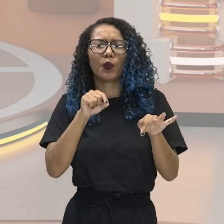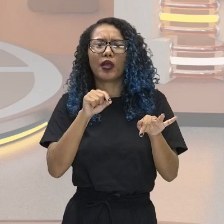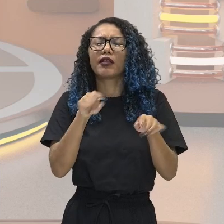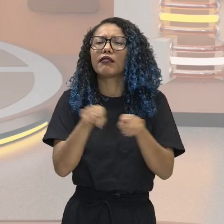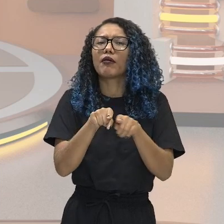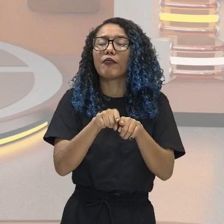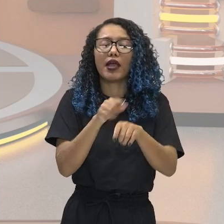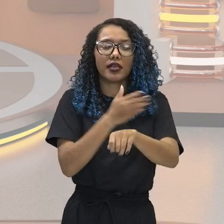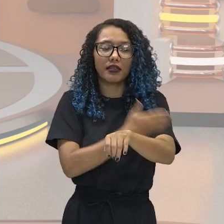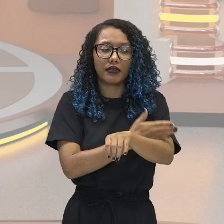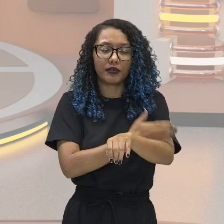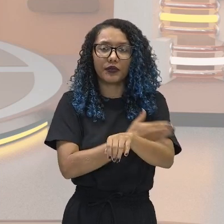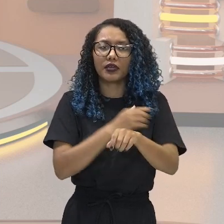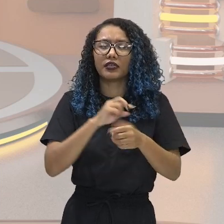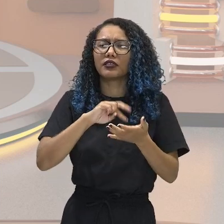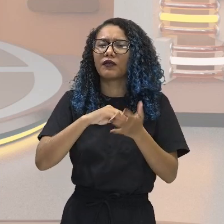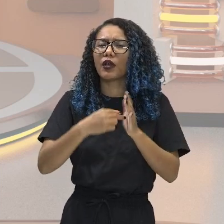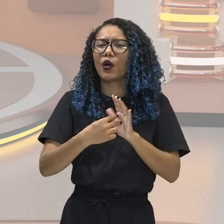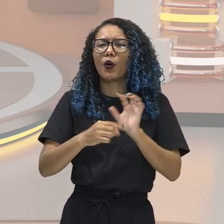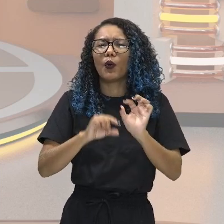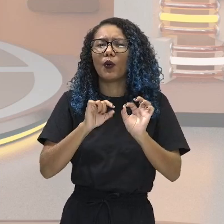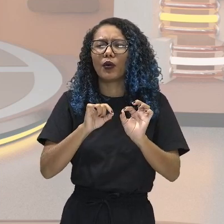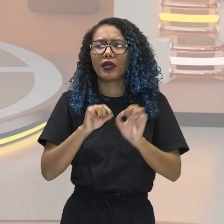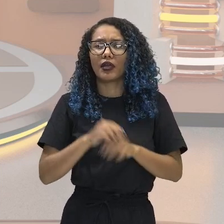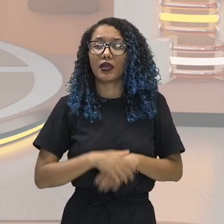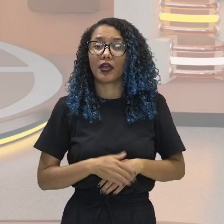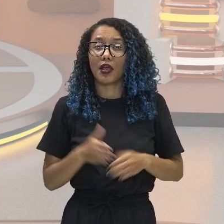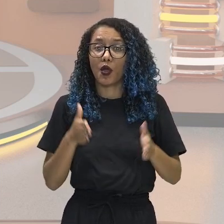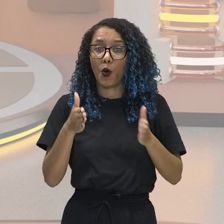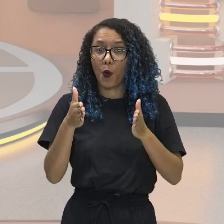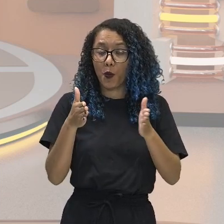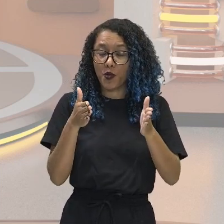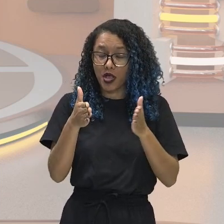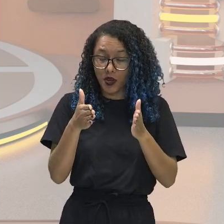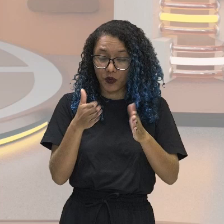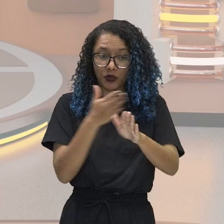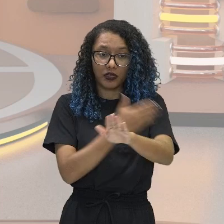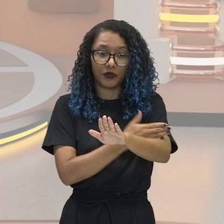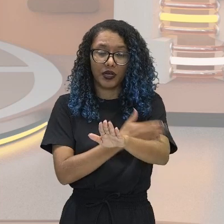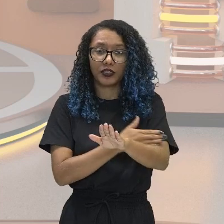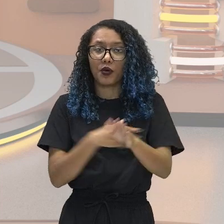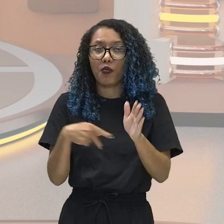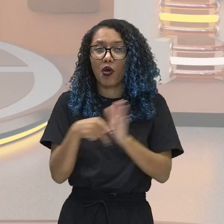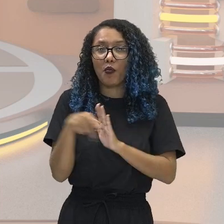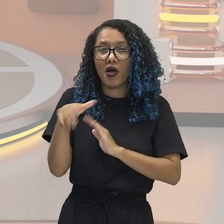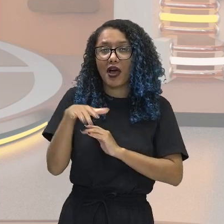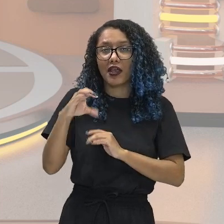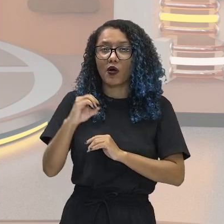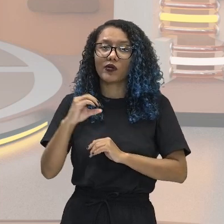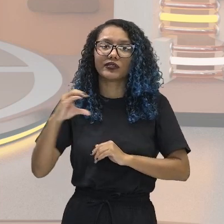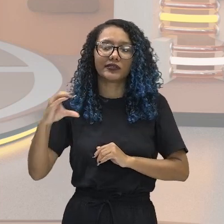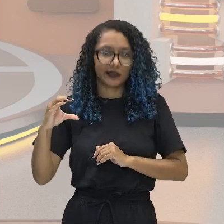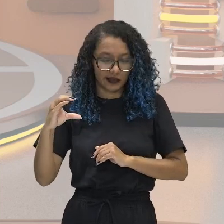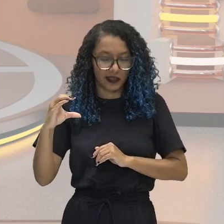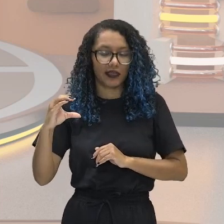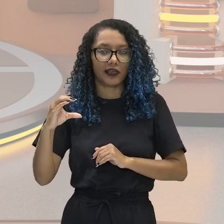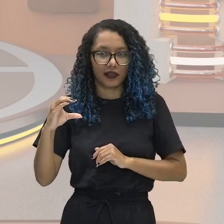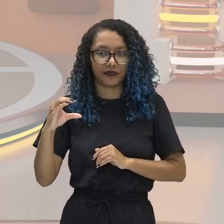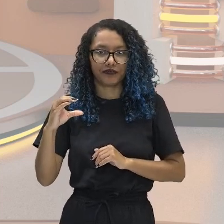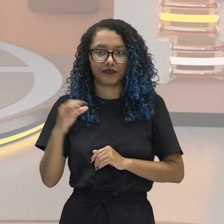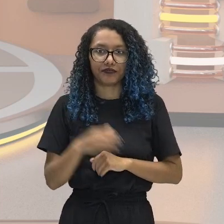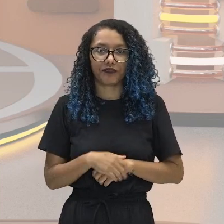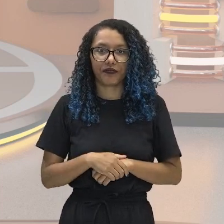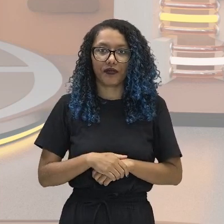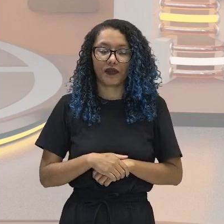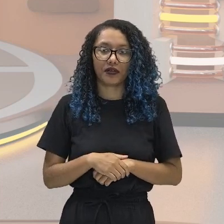Média, a gente está falando especificamente da Idade Média da Europa Ocidental. Tanto no Oriente Médio como no